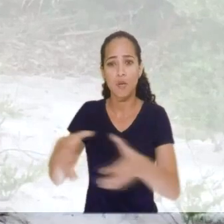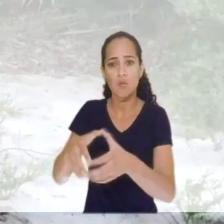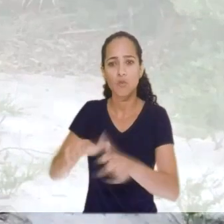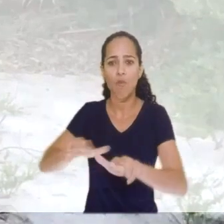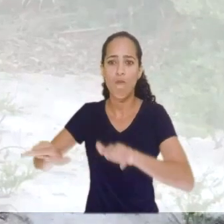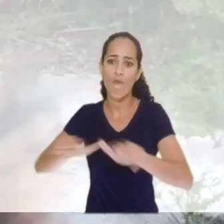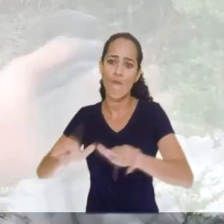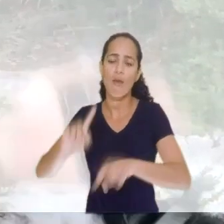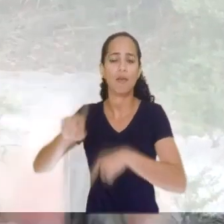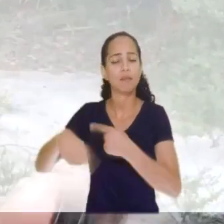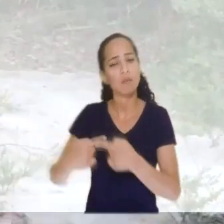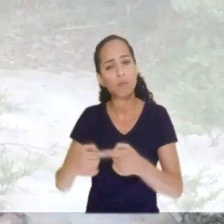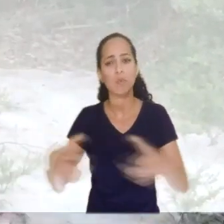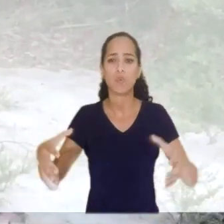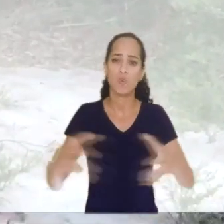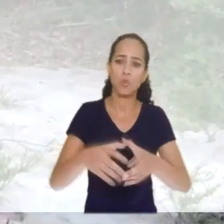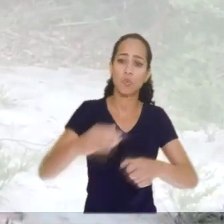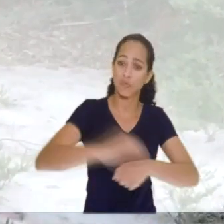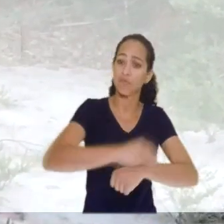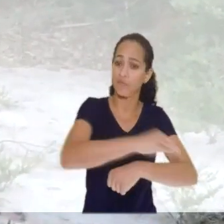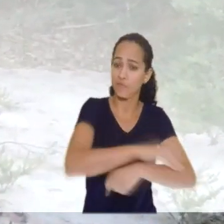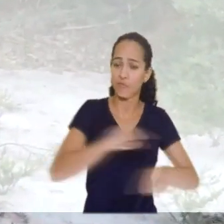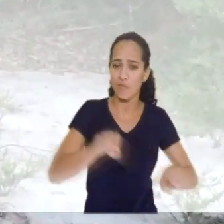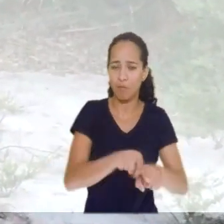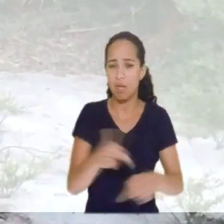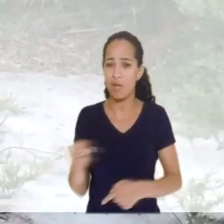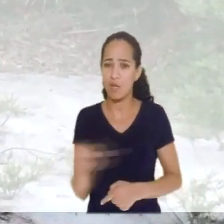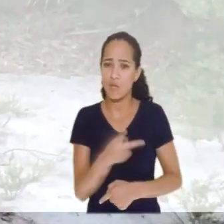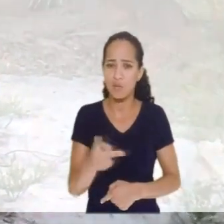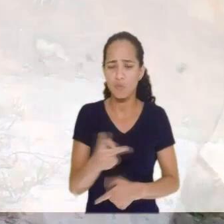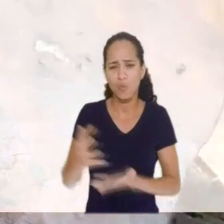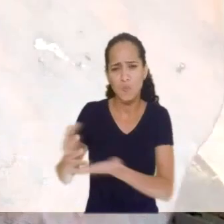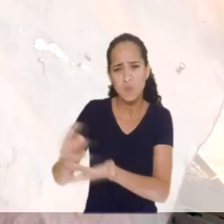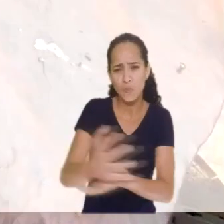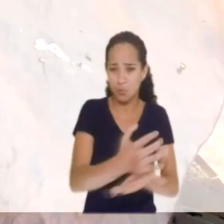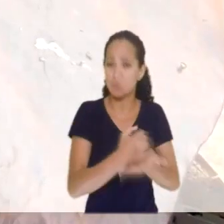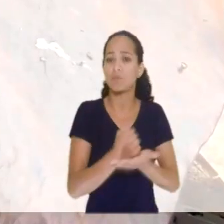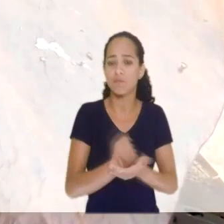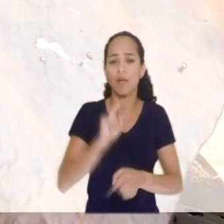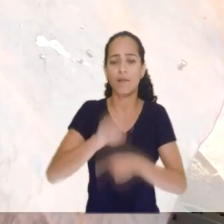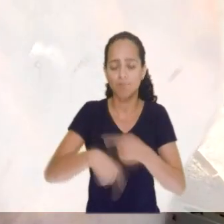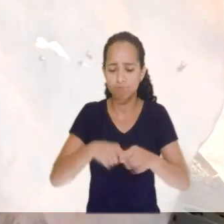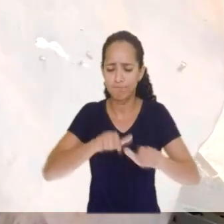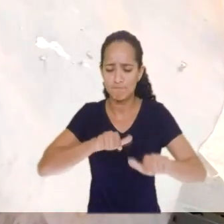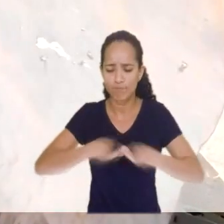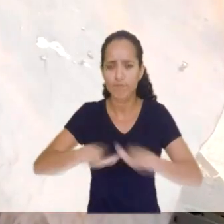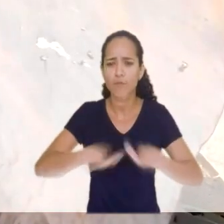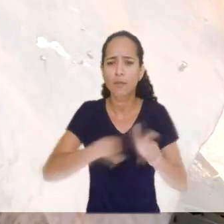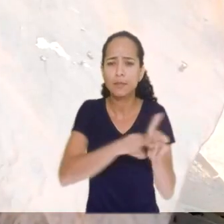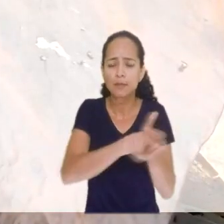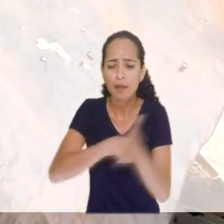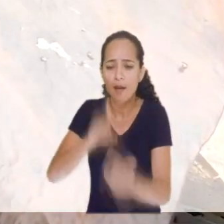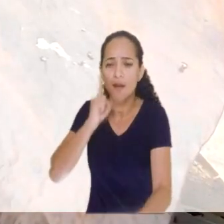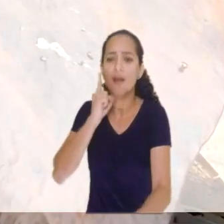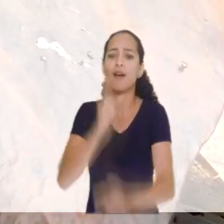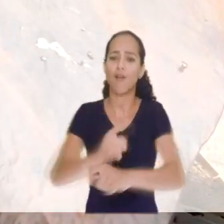com lagartos, mas a gente acabou fazendo um inventário de anfíbios e répteis do parque. E logo numa das primeiras coletas a gente pegou esse animalzinho bem pequenininho, eu